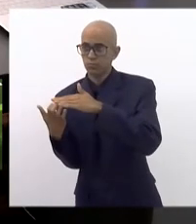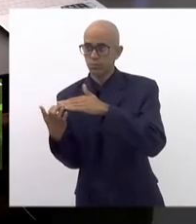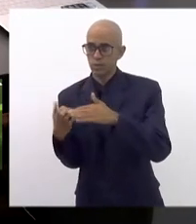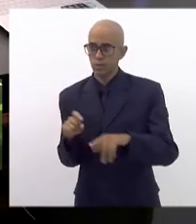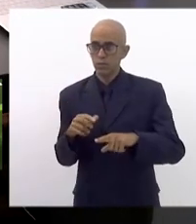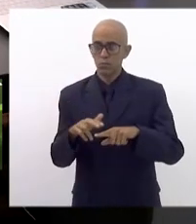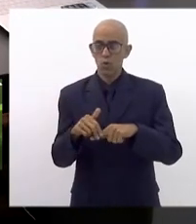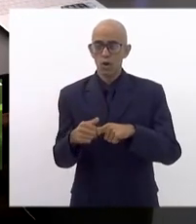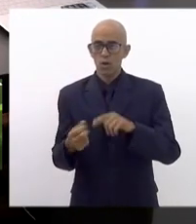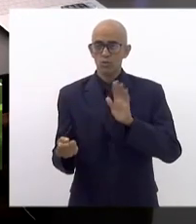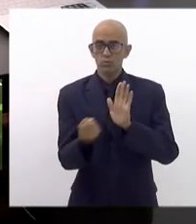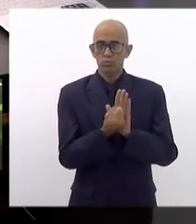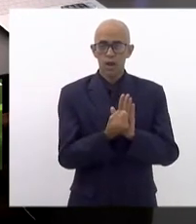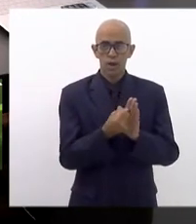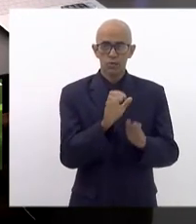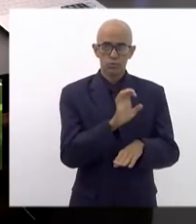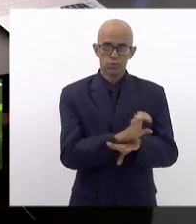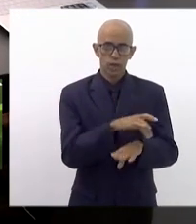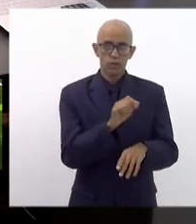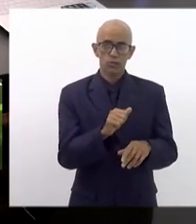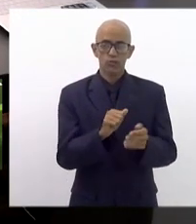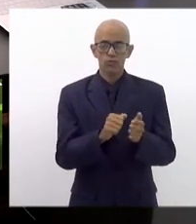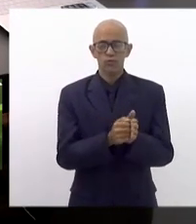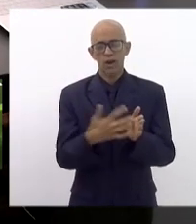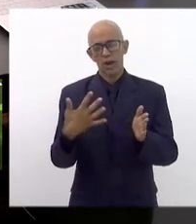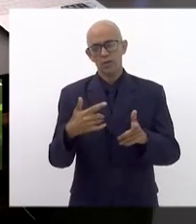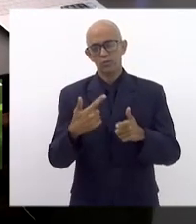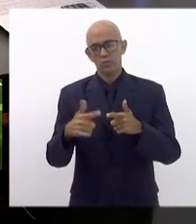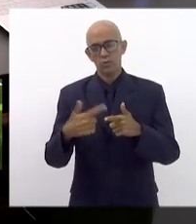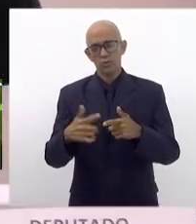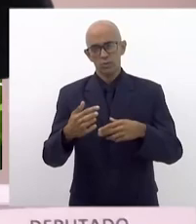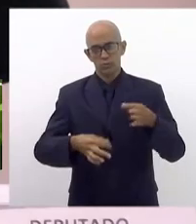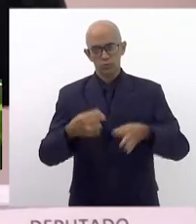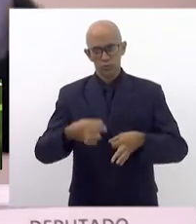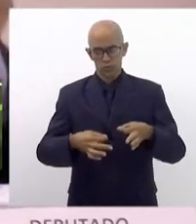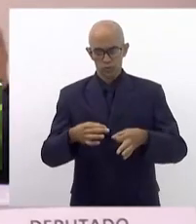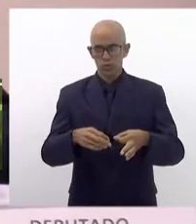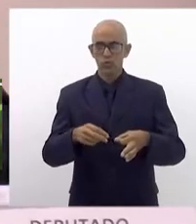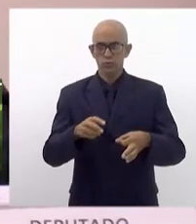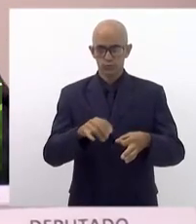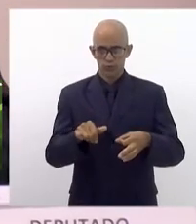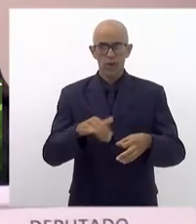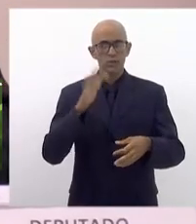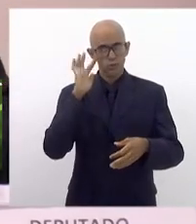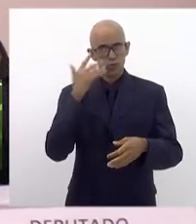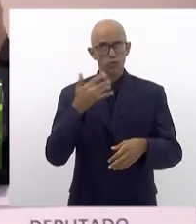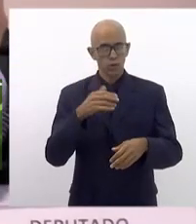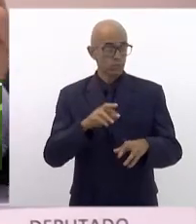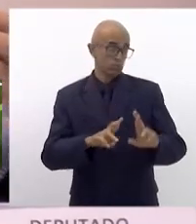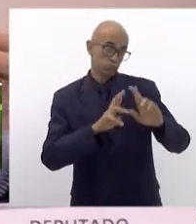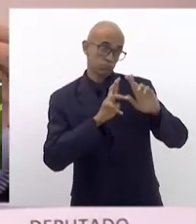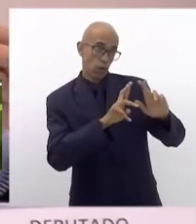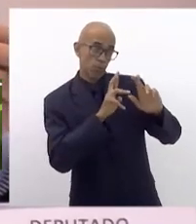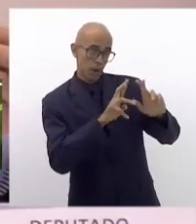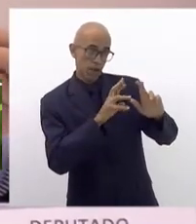estadual, várias inseguranças jurídicas serão sanadas e a cooperação será possível sem receios. Enfim, é o que a gente espera. O que a gente